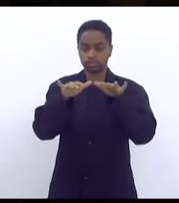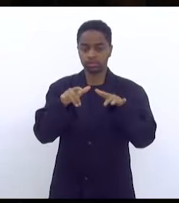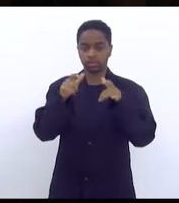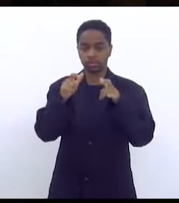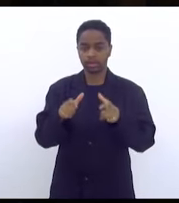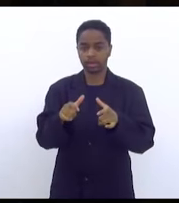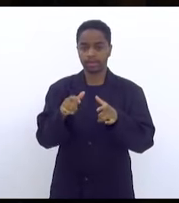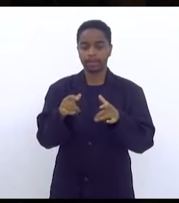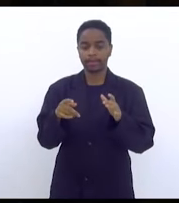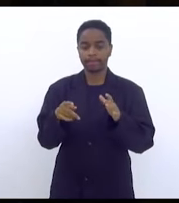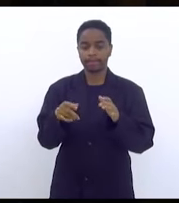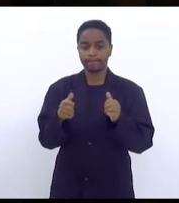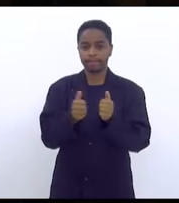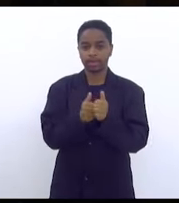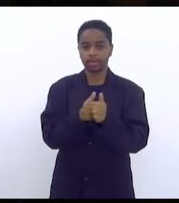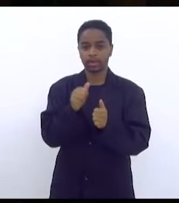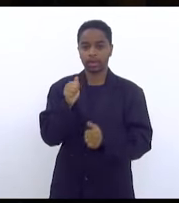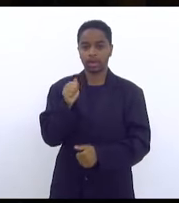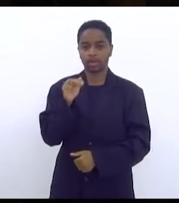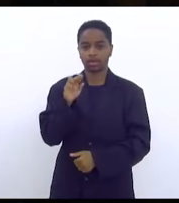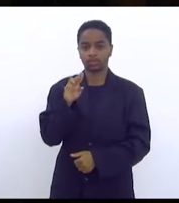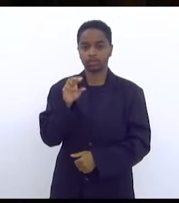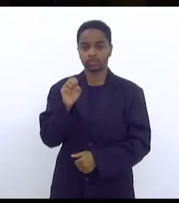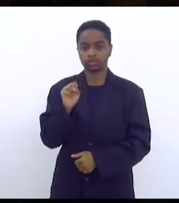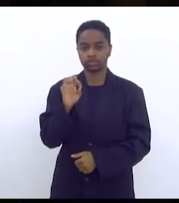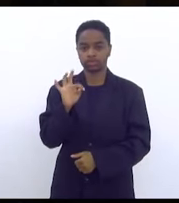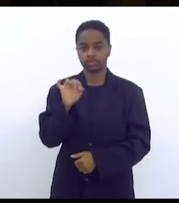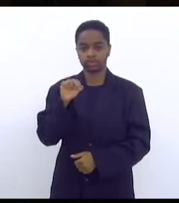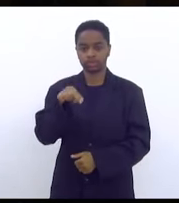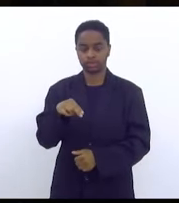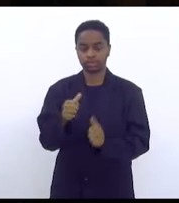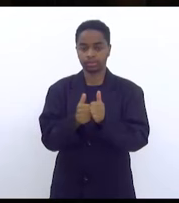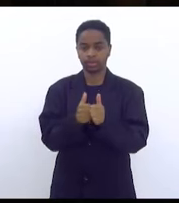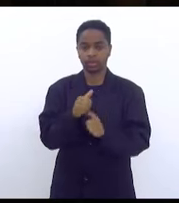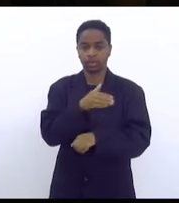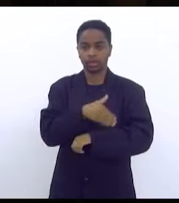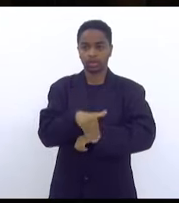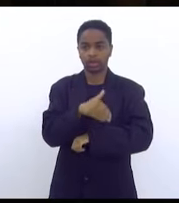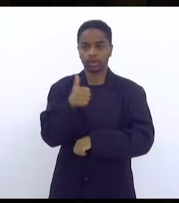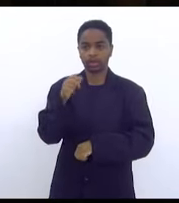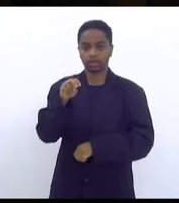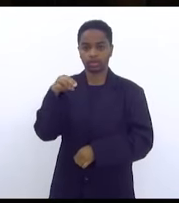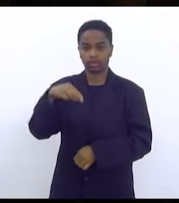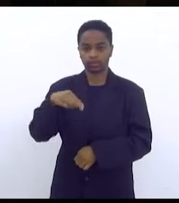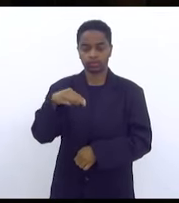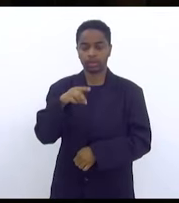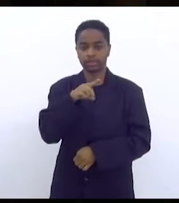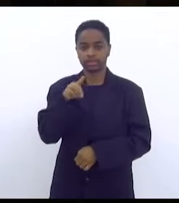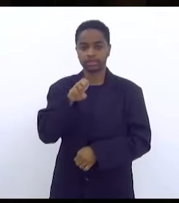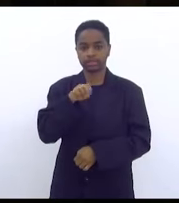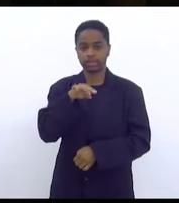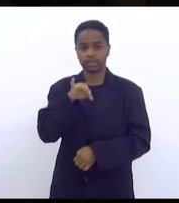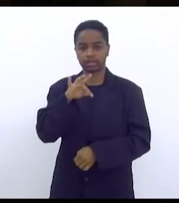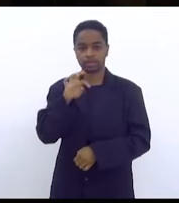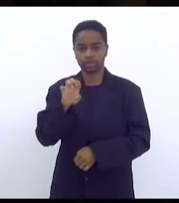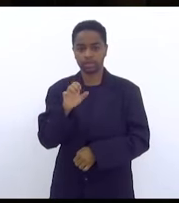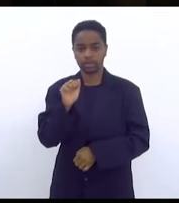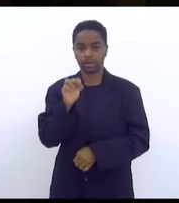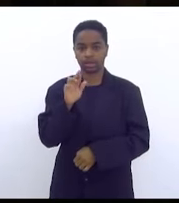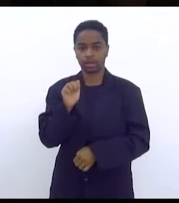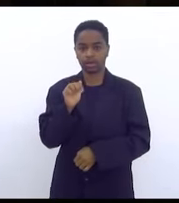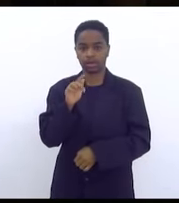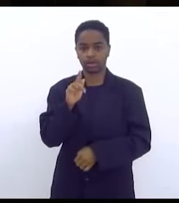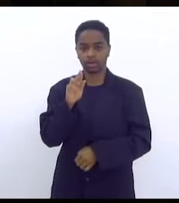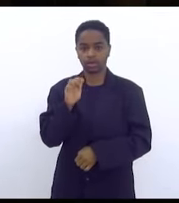Auche, que pega as ruas 15 de novembro, Zenit Gomes Braga, Araguari,